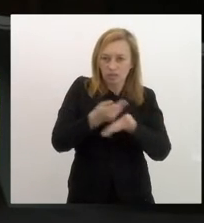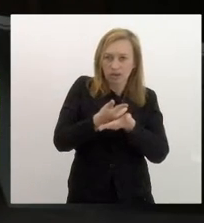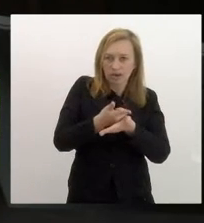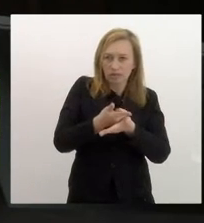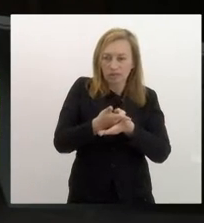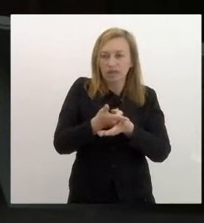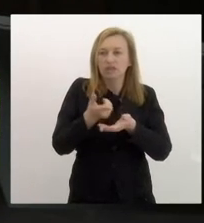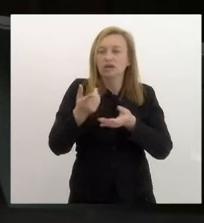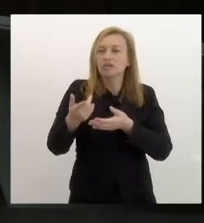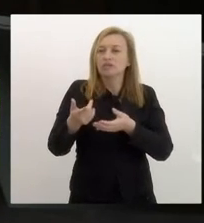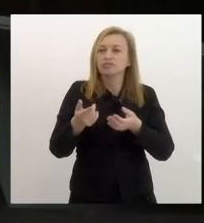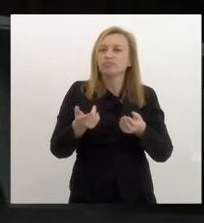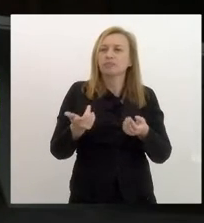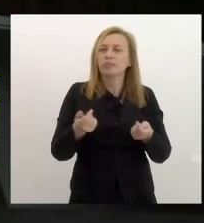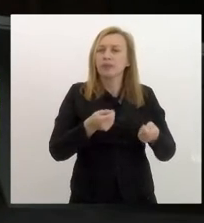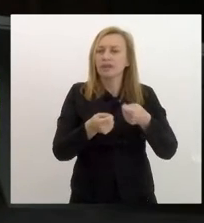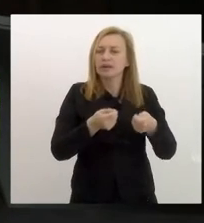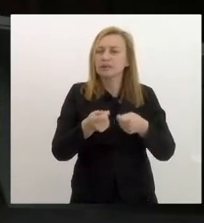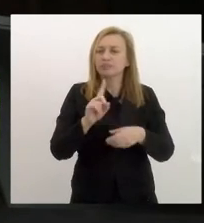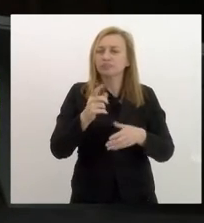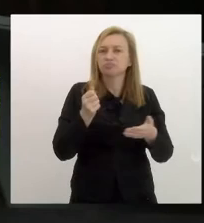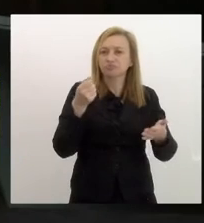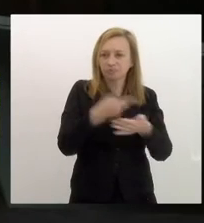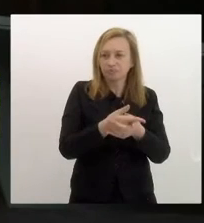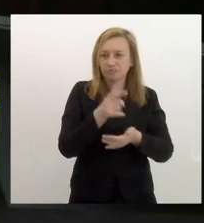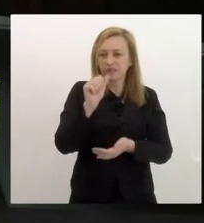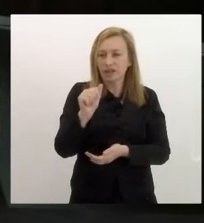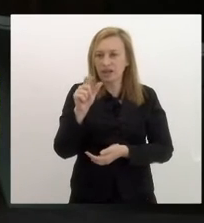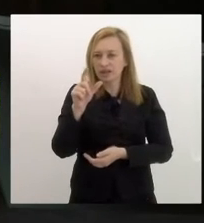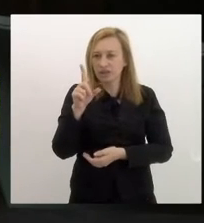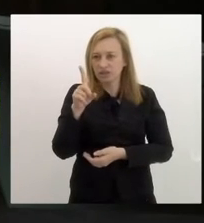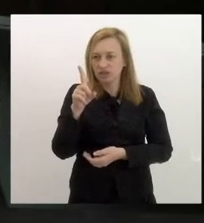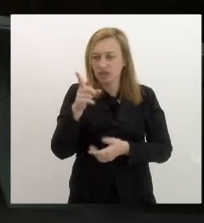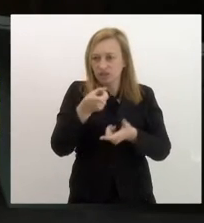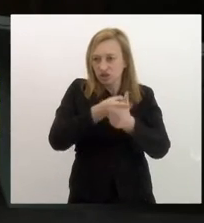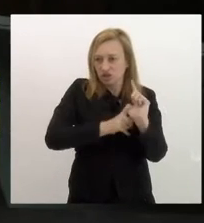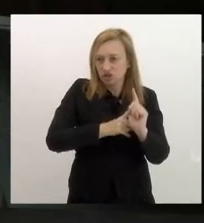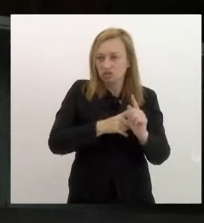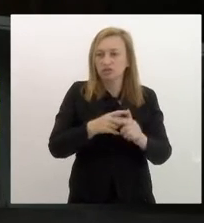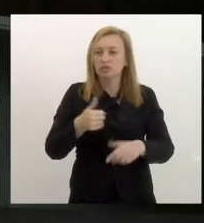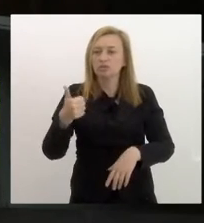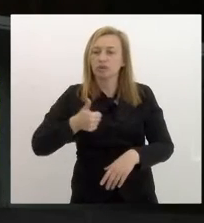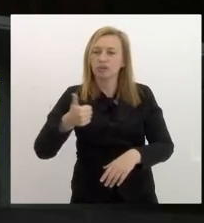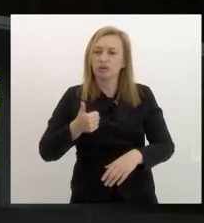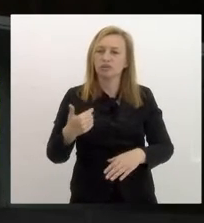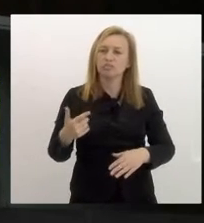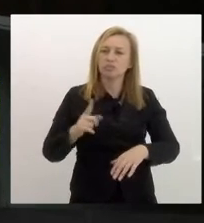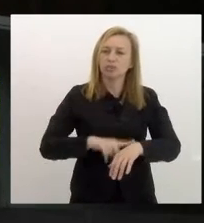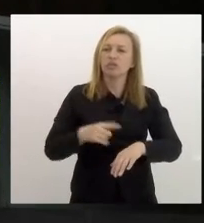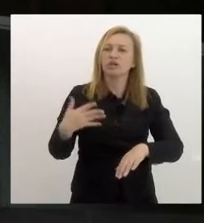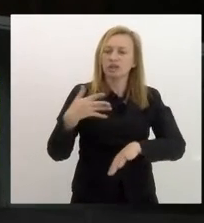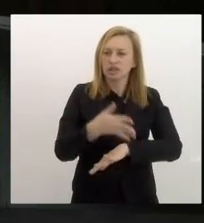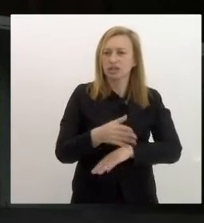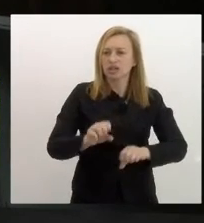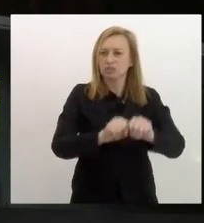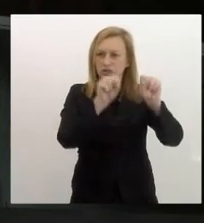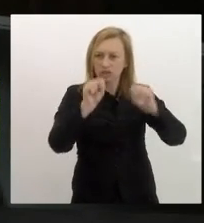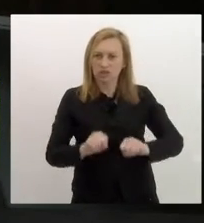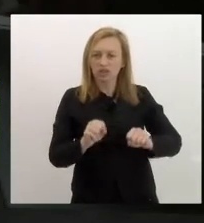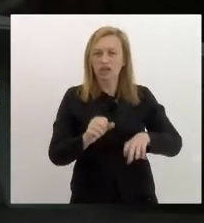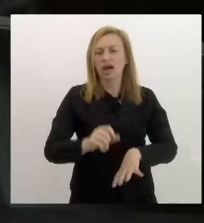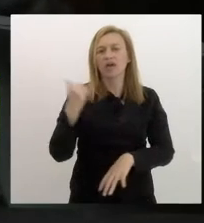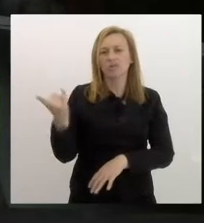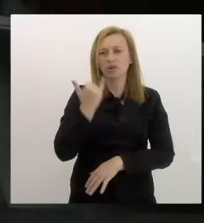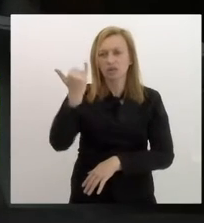questão do não pagamento da dívida né porque desde que entramos no primeiro regime e por isso aí a